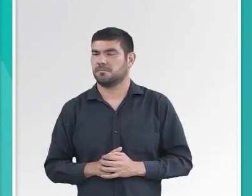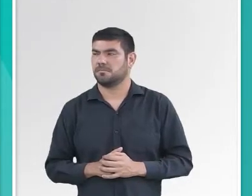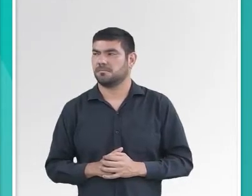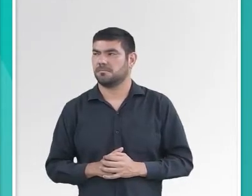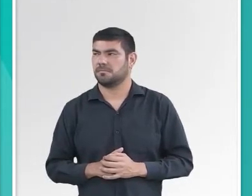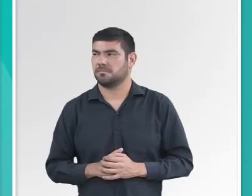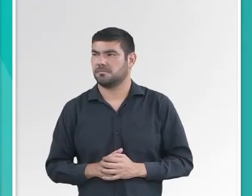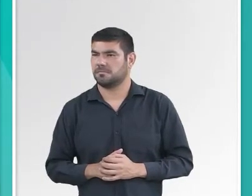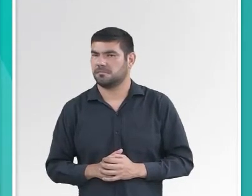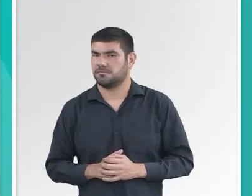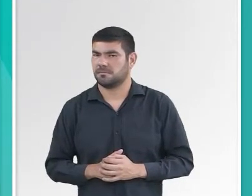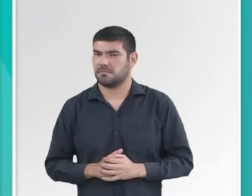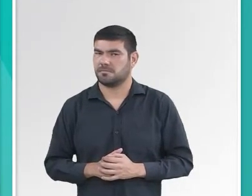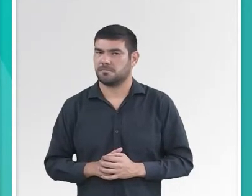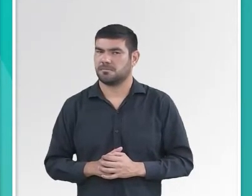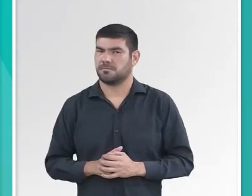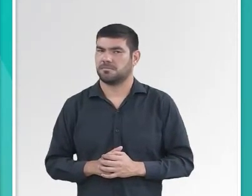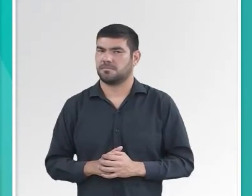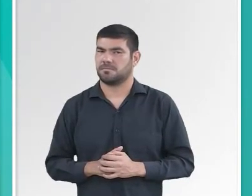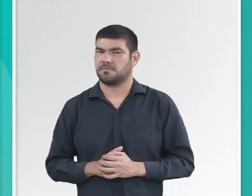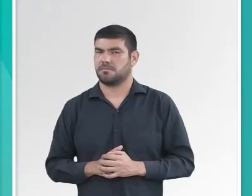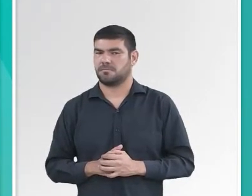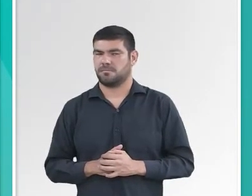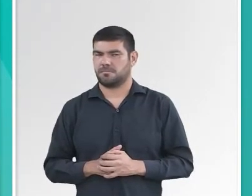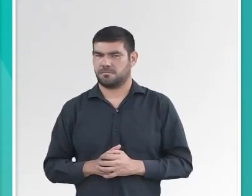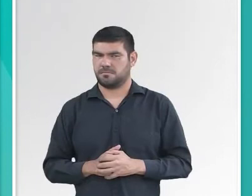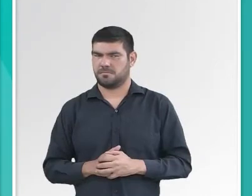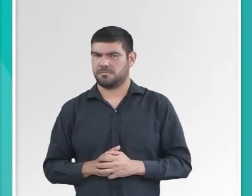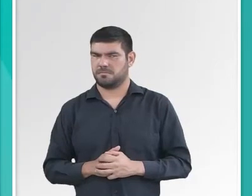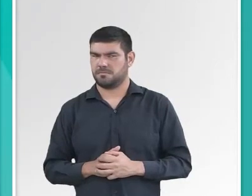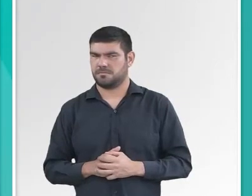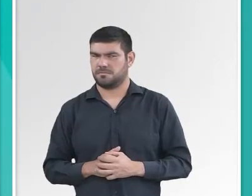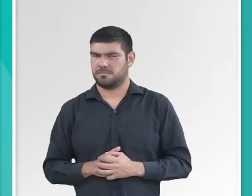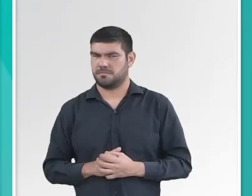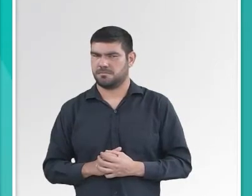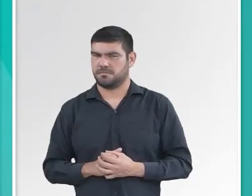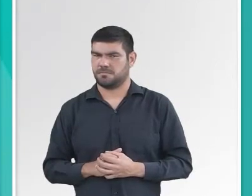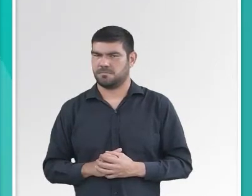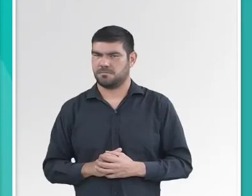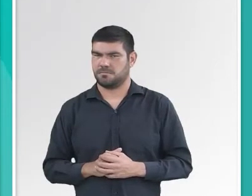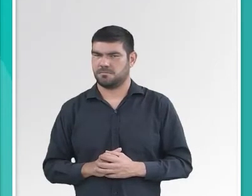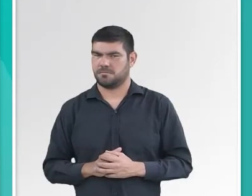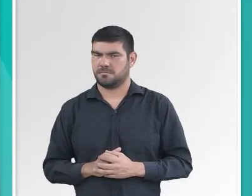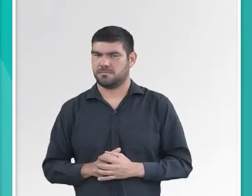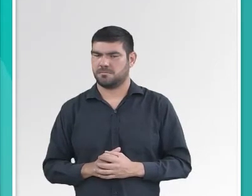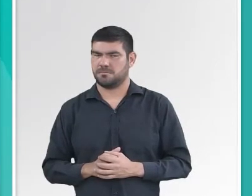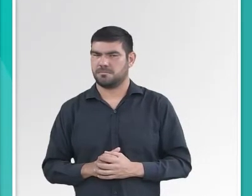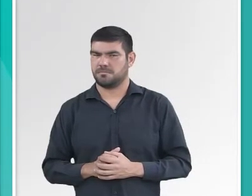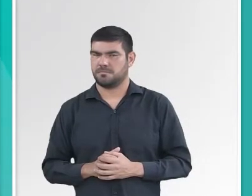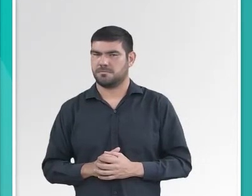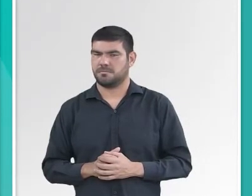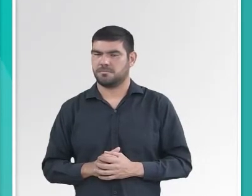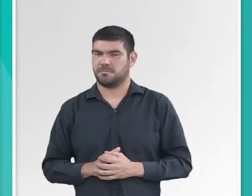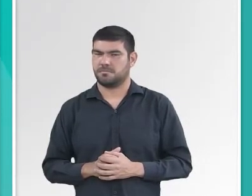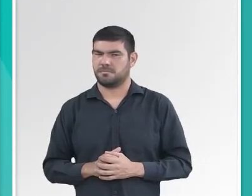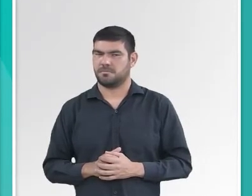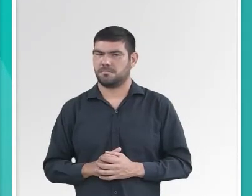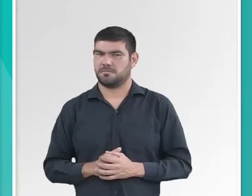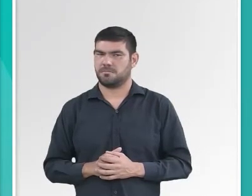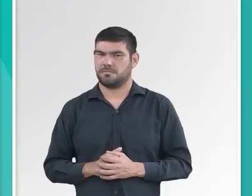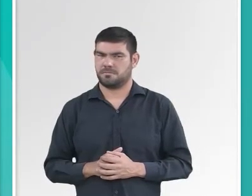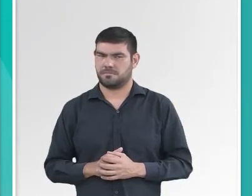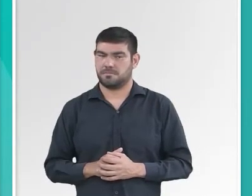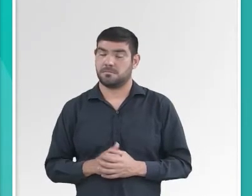que geralmente critica o cenário político e comportamentos sociais com muita irreverência.